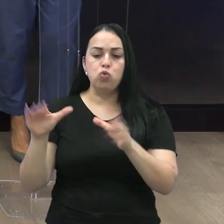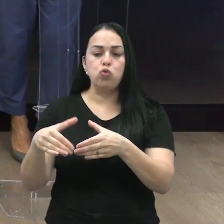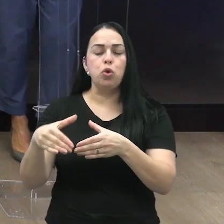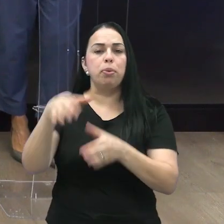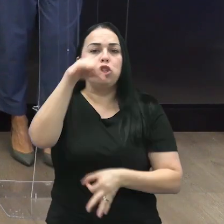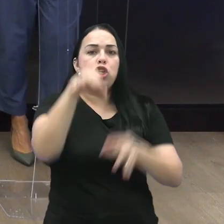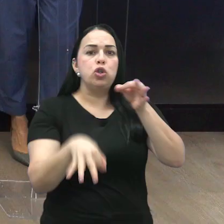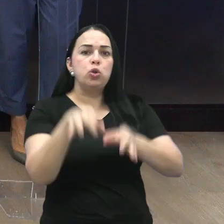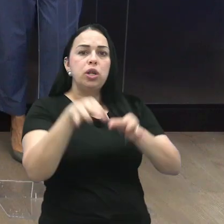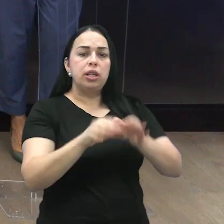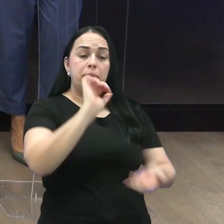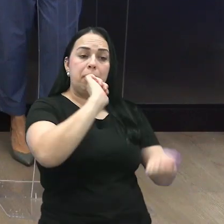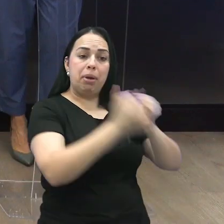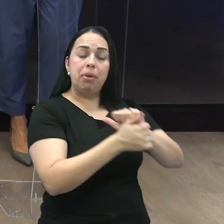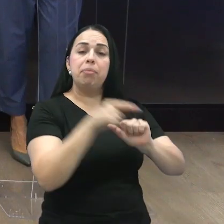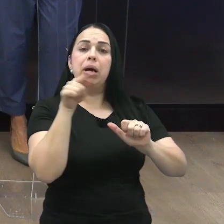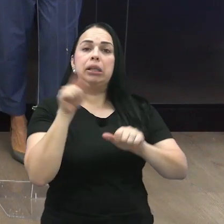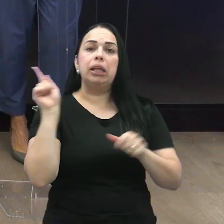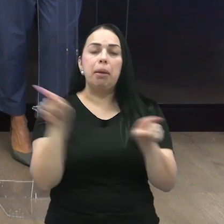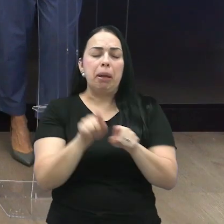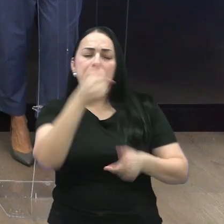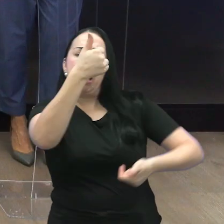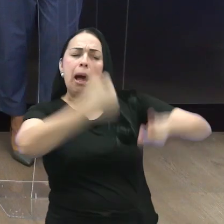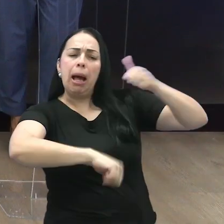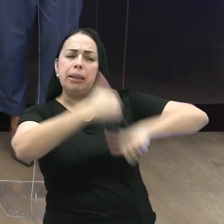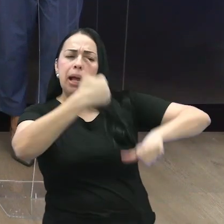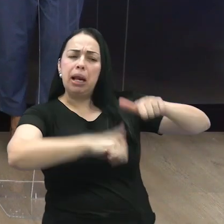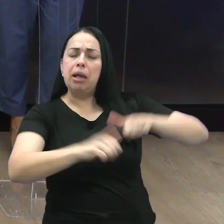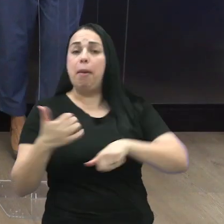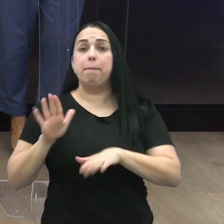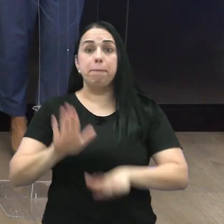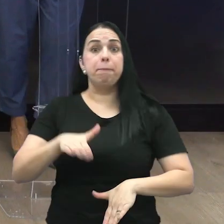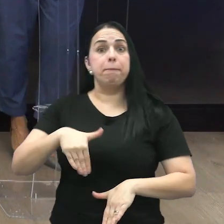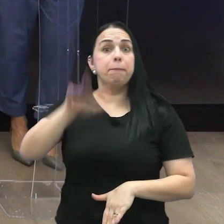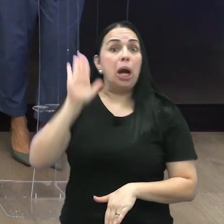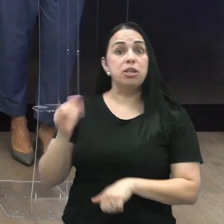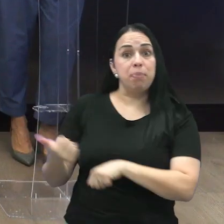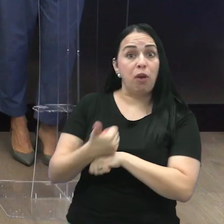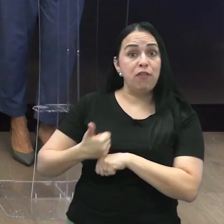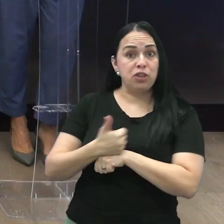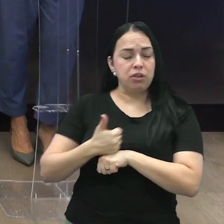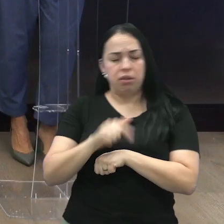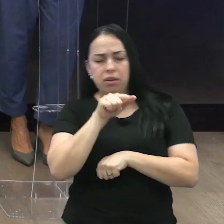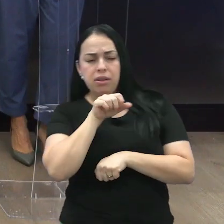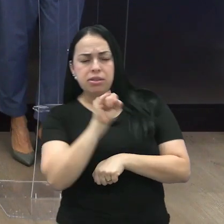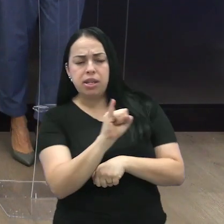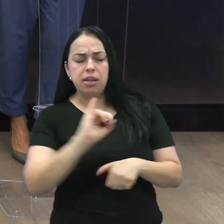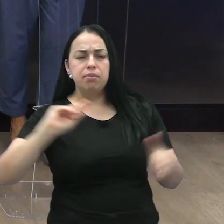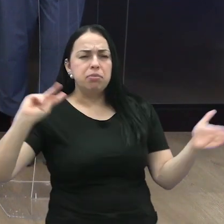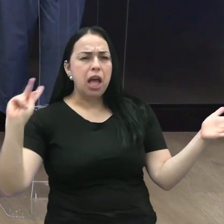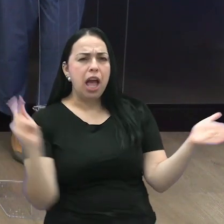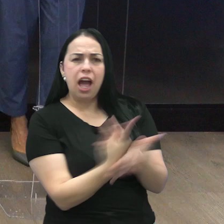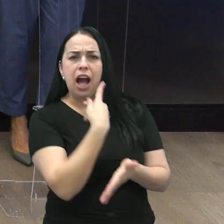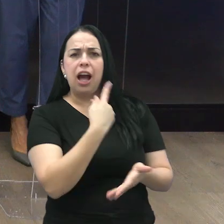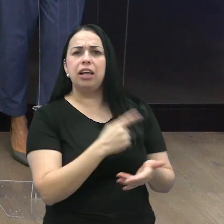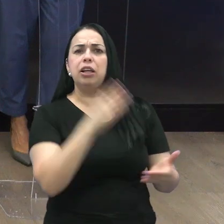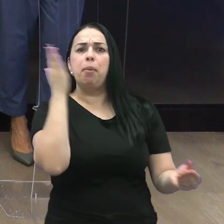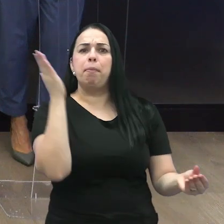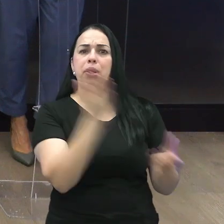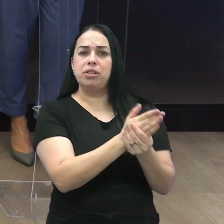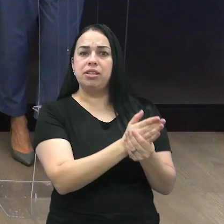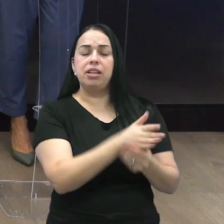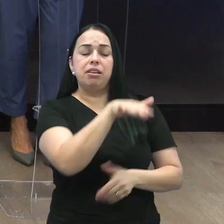desse departamento. Isso para permitir uma análise profissional de situações antiesportivas